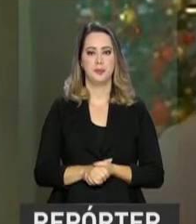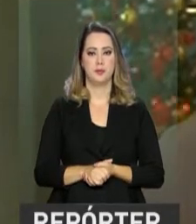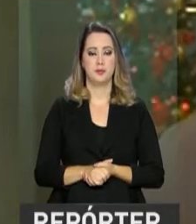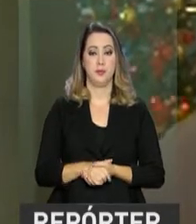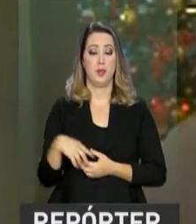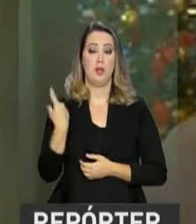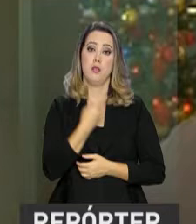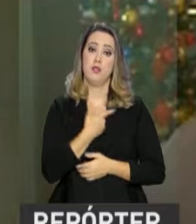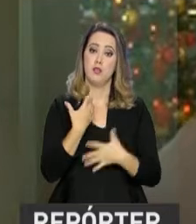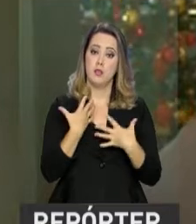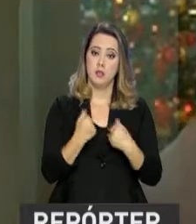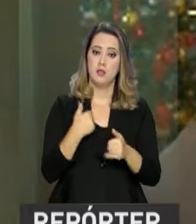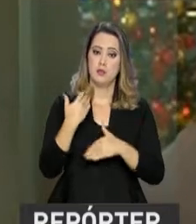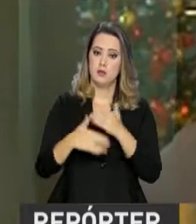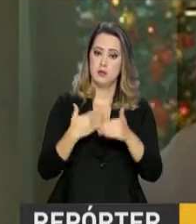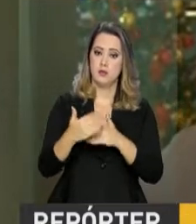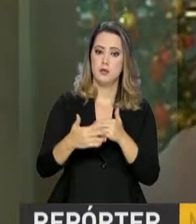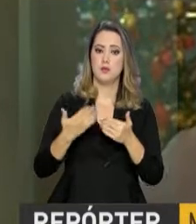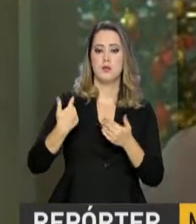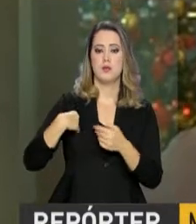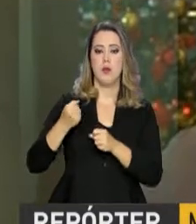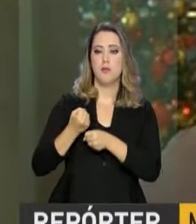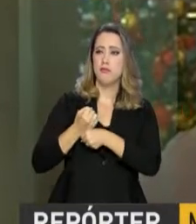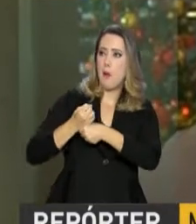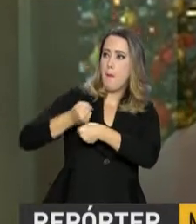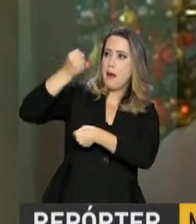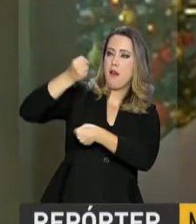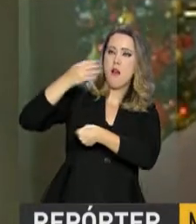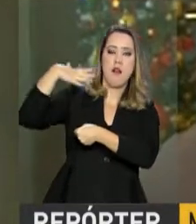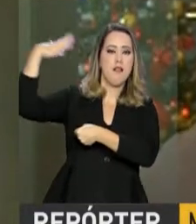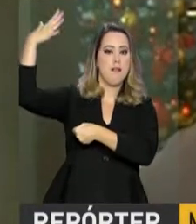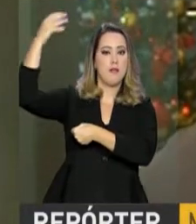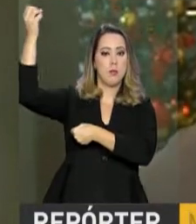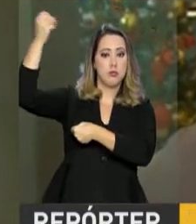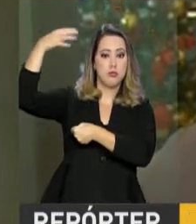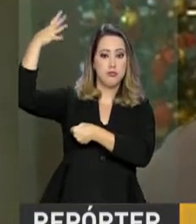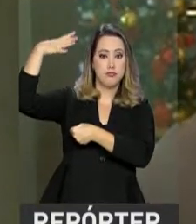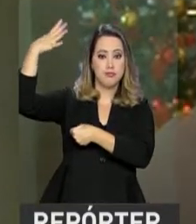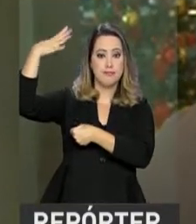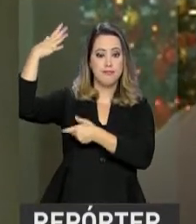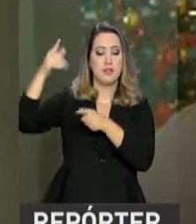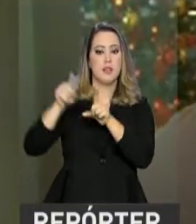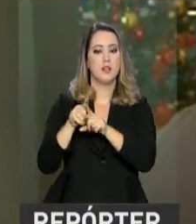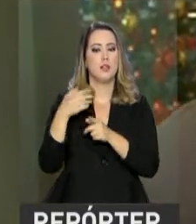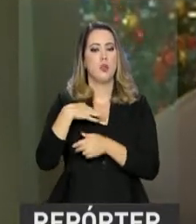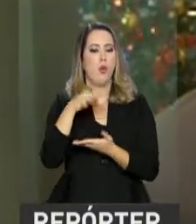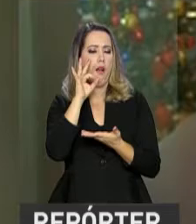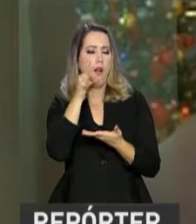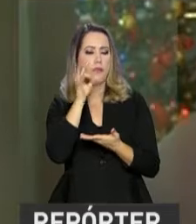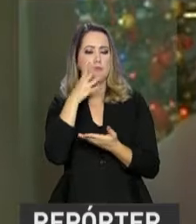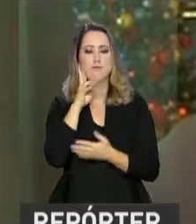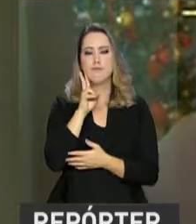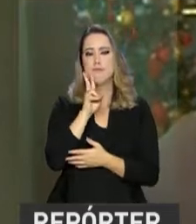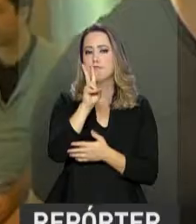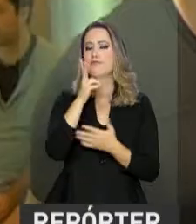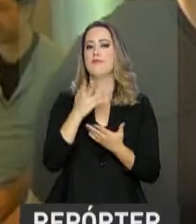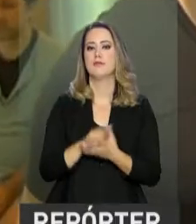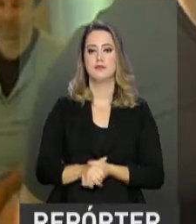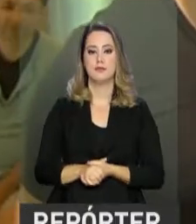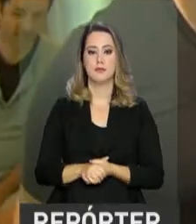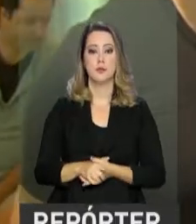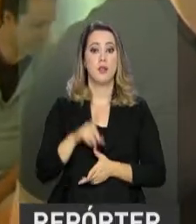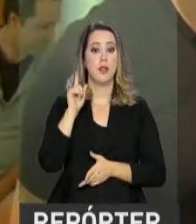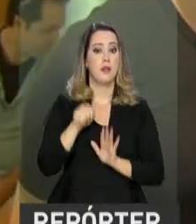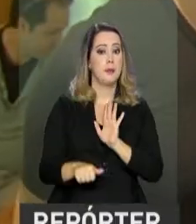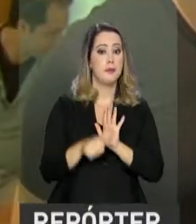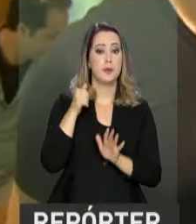Nós provavelmente vamos caminhar pela praia com guarda-chuva, tomar um café e simplesmente apreciar esse clima. É a